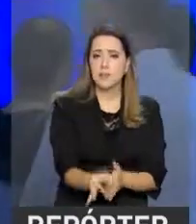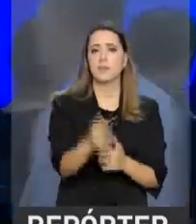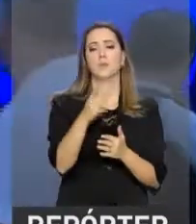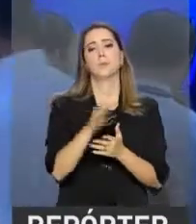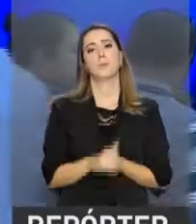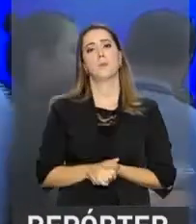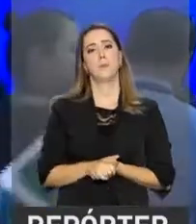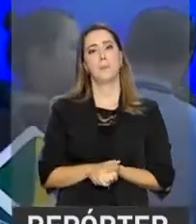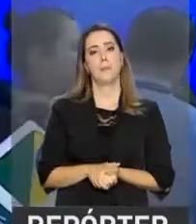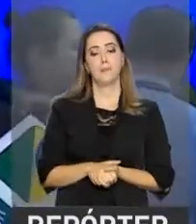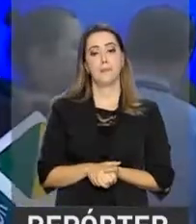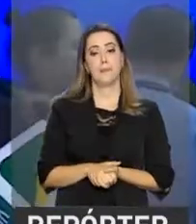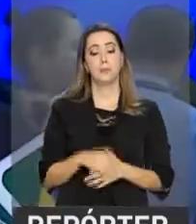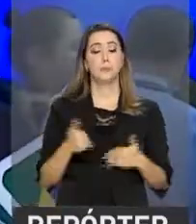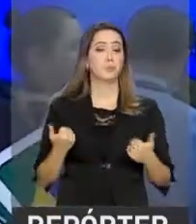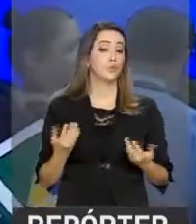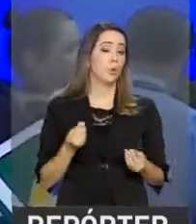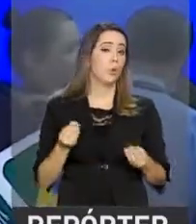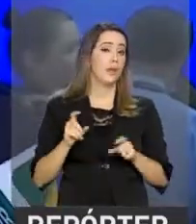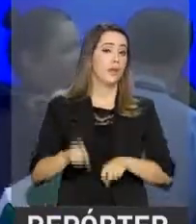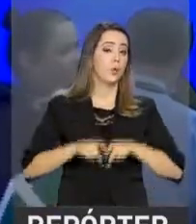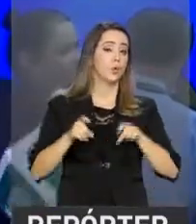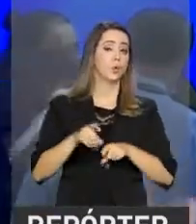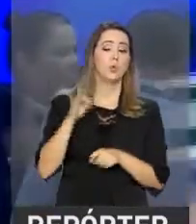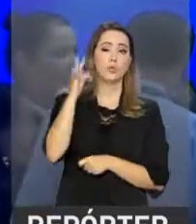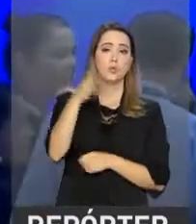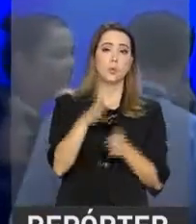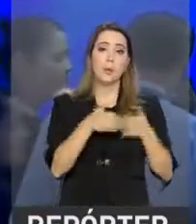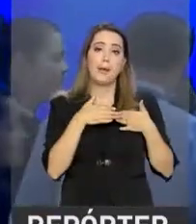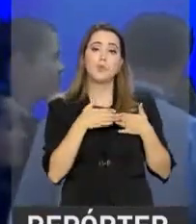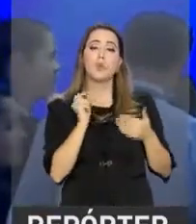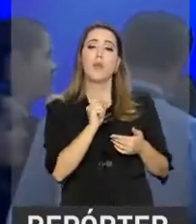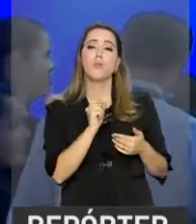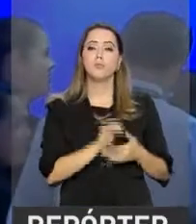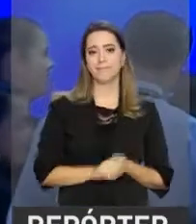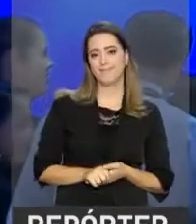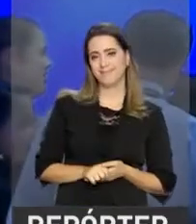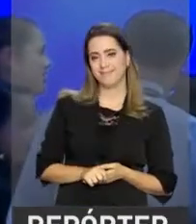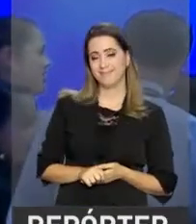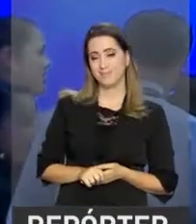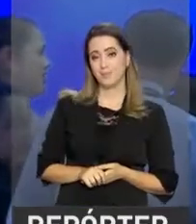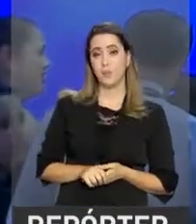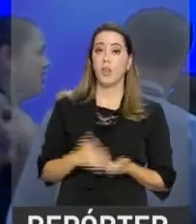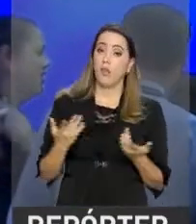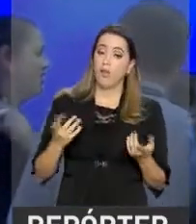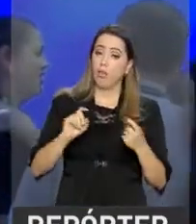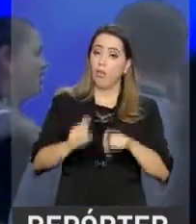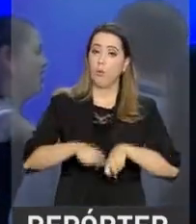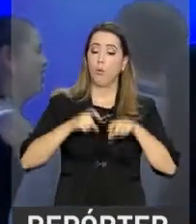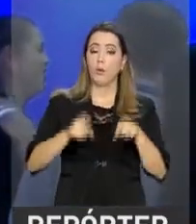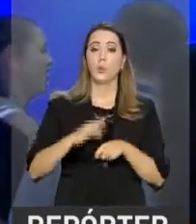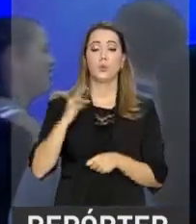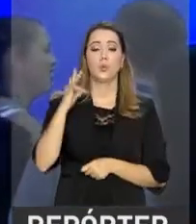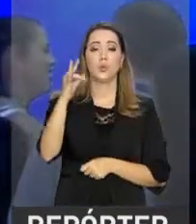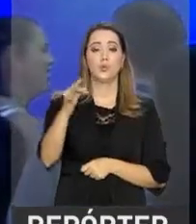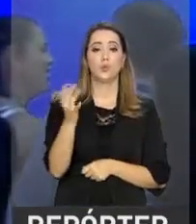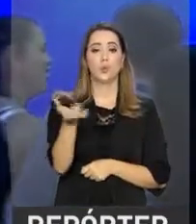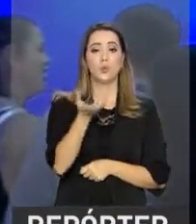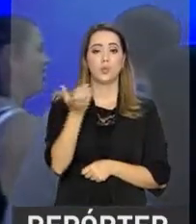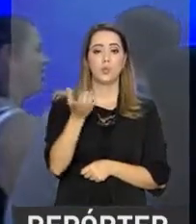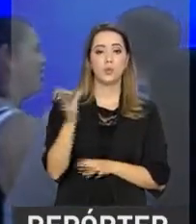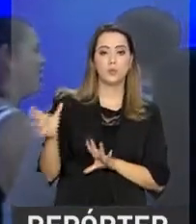forma sustentável. O que que a agricultura do futuro vai pedir? Bom, a agricultura do futuro vai nos pedir